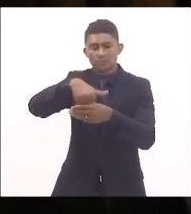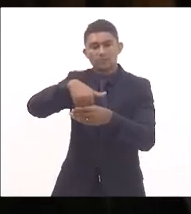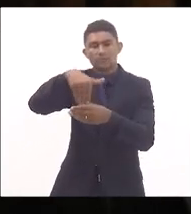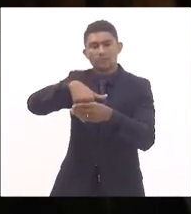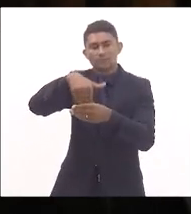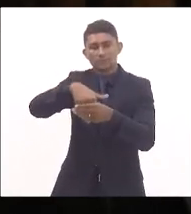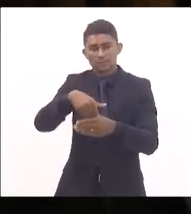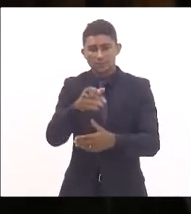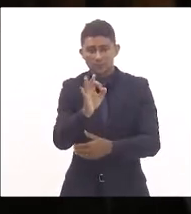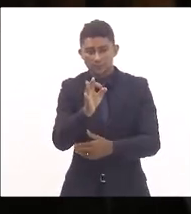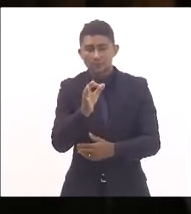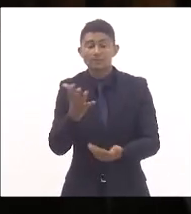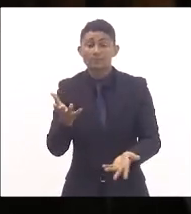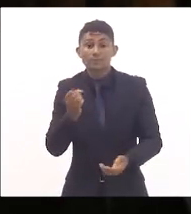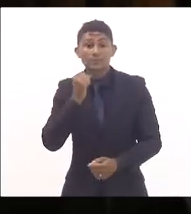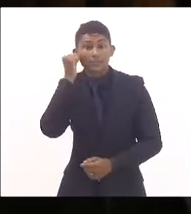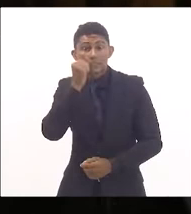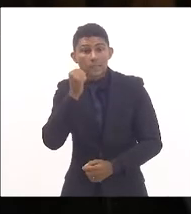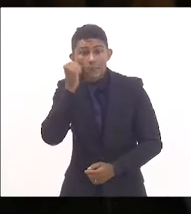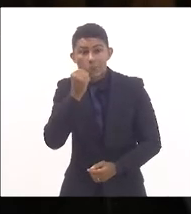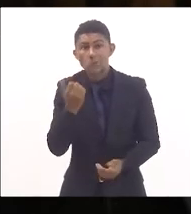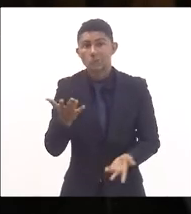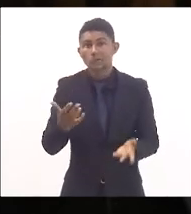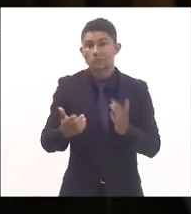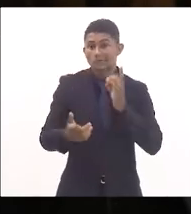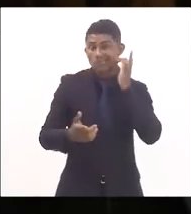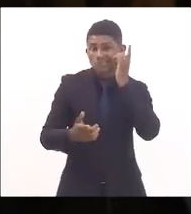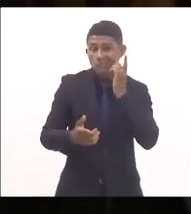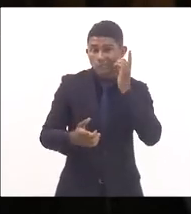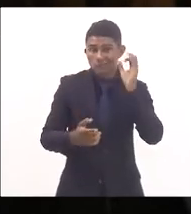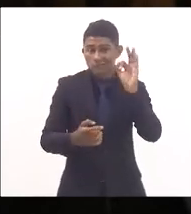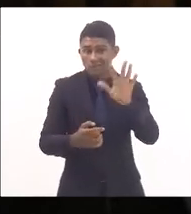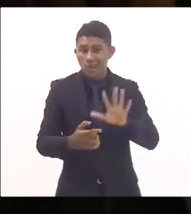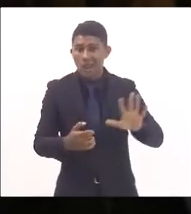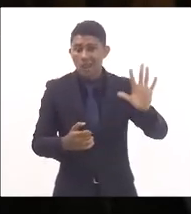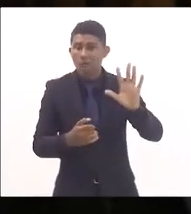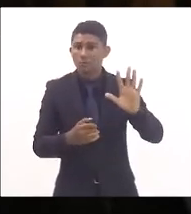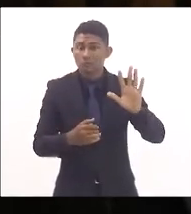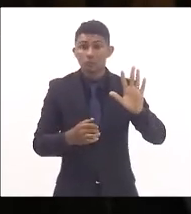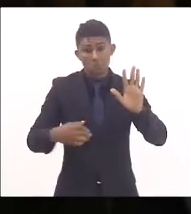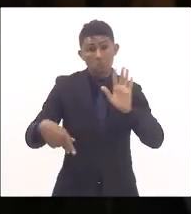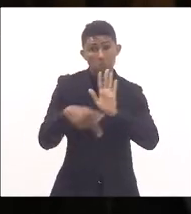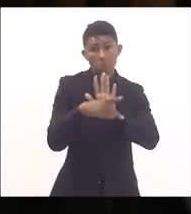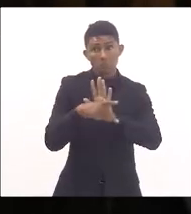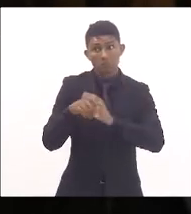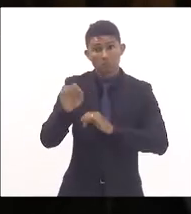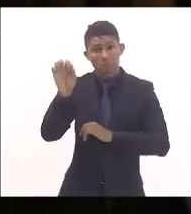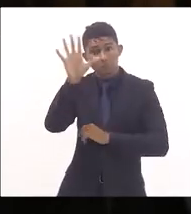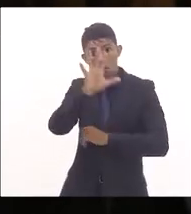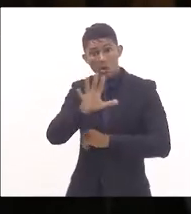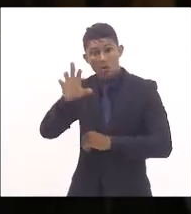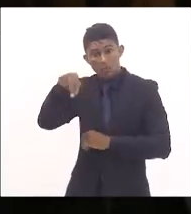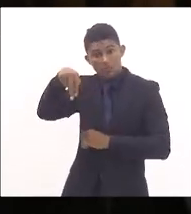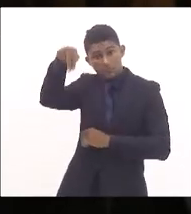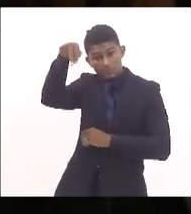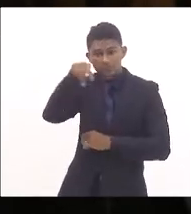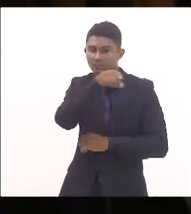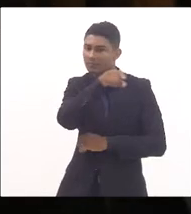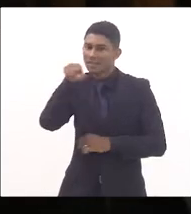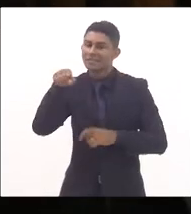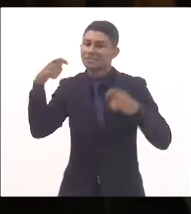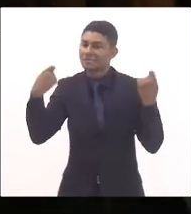Os senadores e deputados federais do Nordeste, muitos deles têm que retornar às suas bases e estar nessas